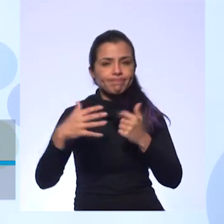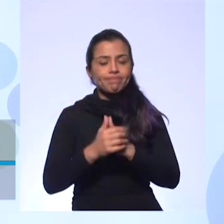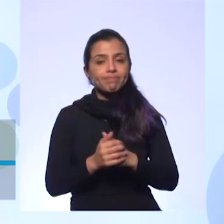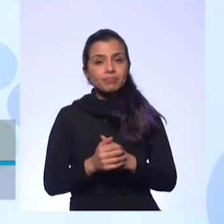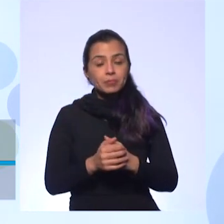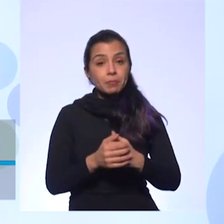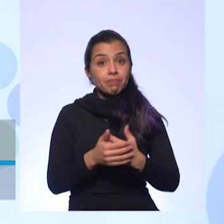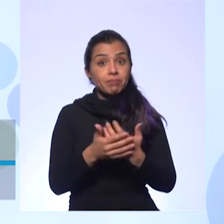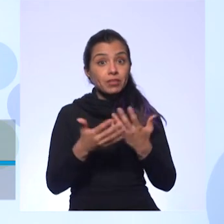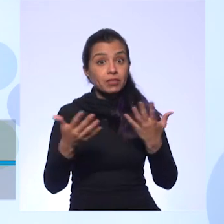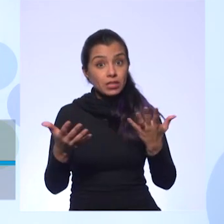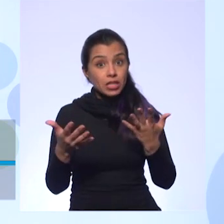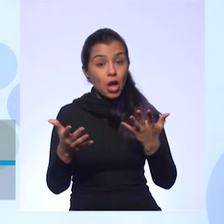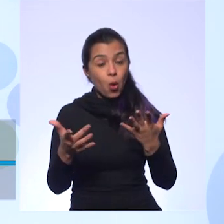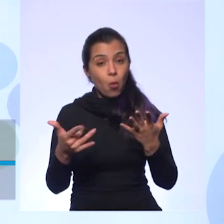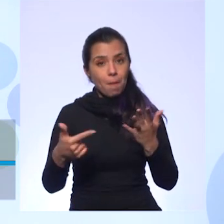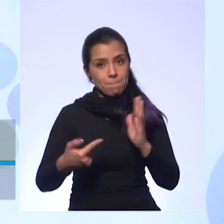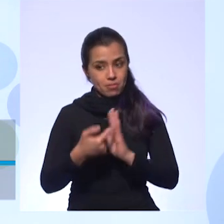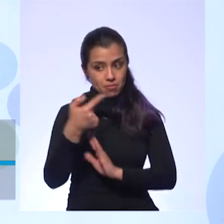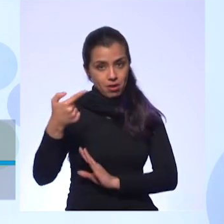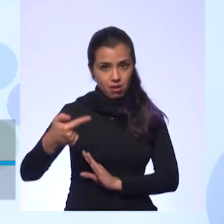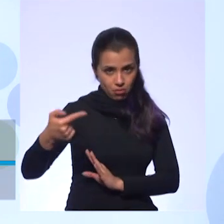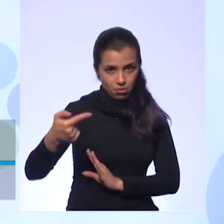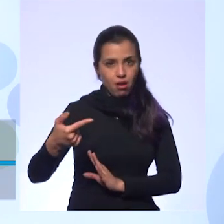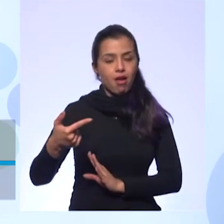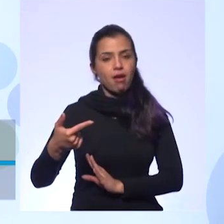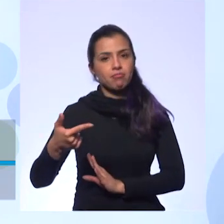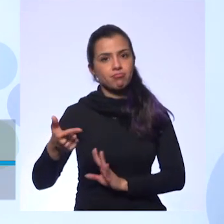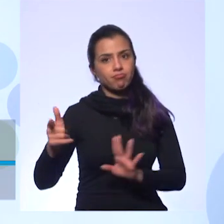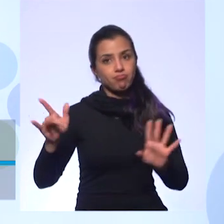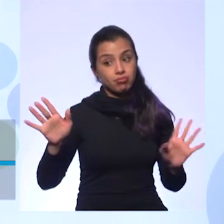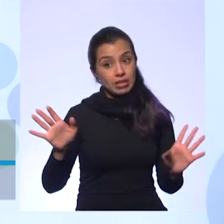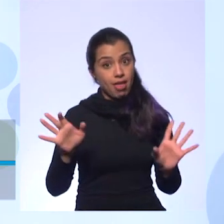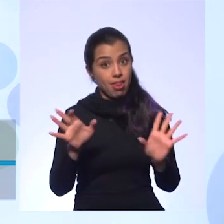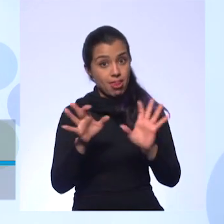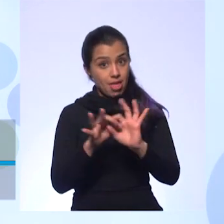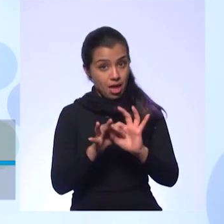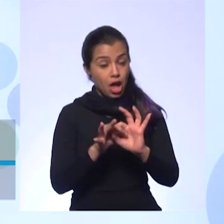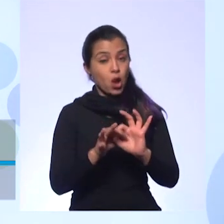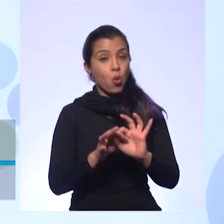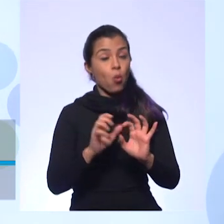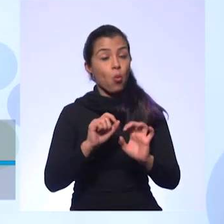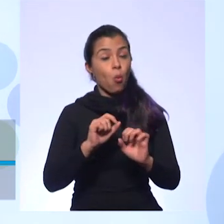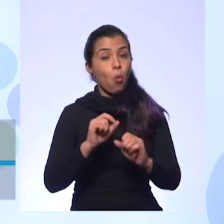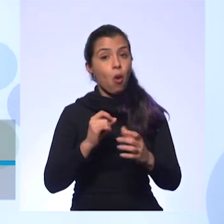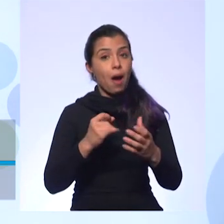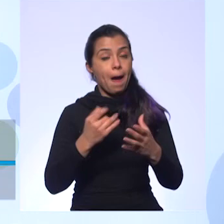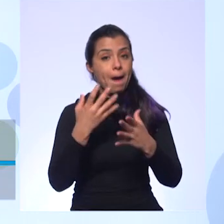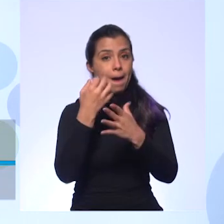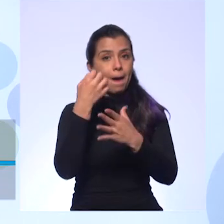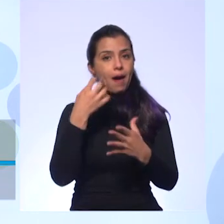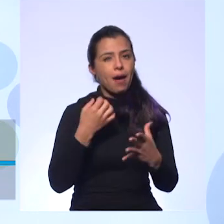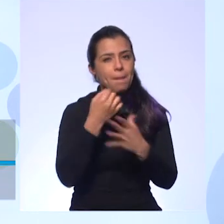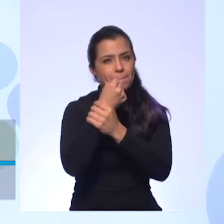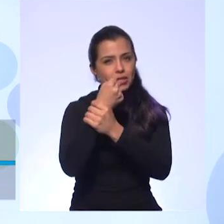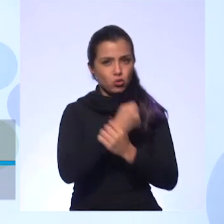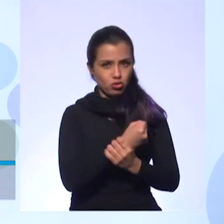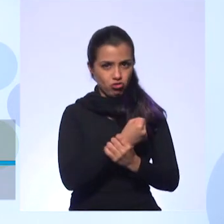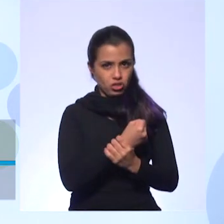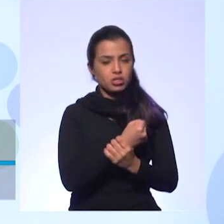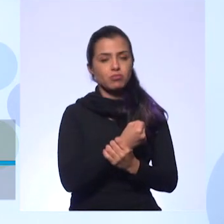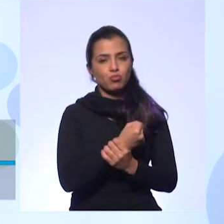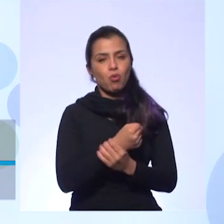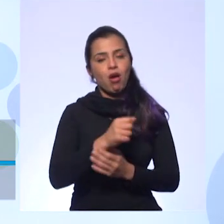essas camadas pobres, trabalhadoras, se aliaram contra o absolutismo, mas uma vez que esse absolutismo cai, as